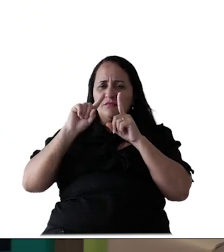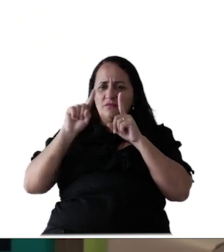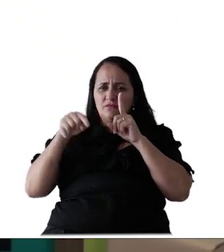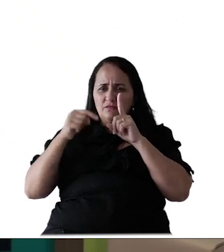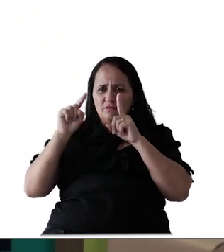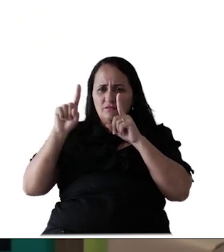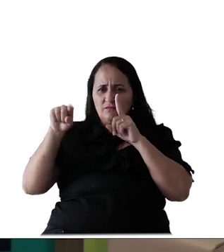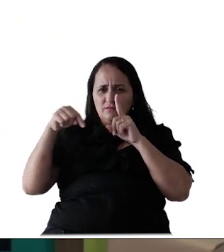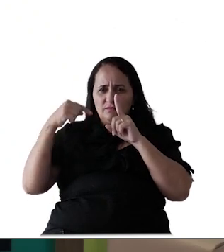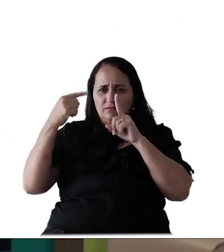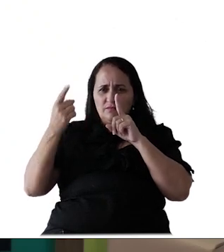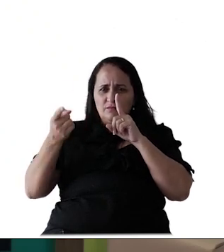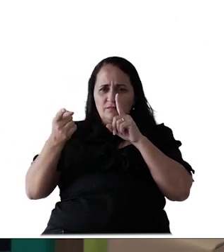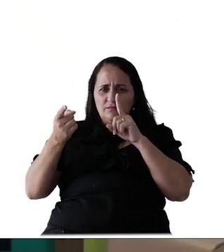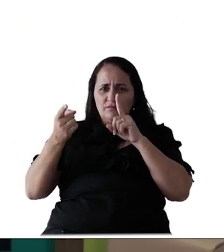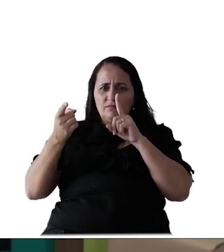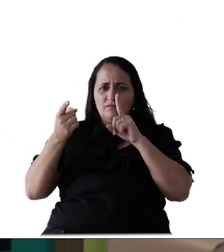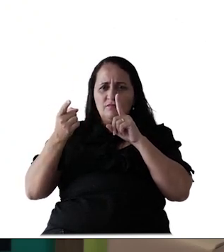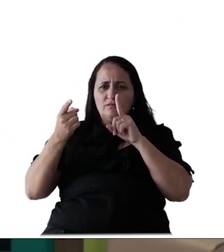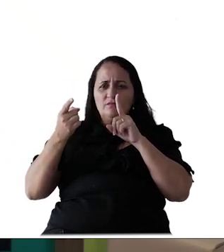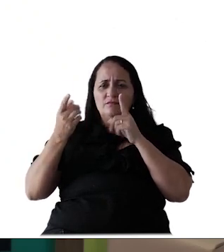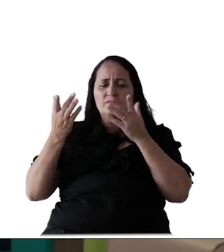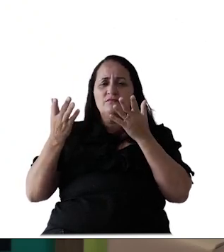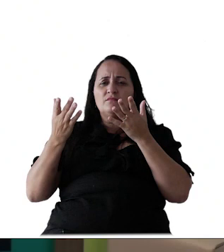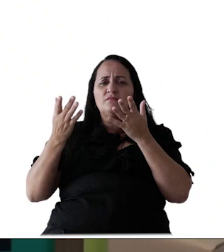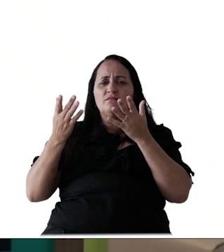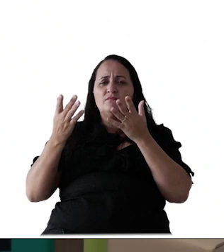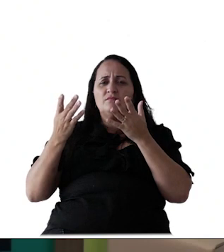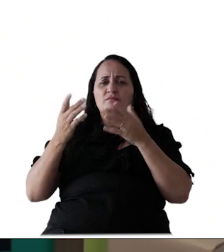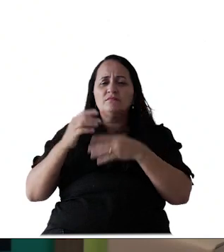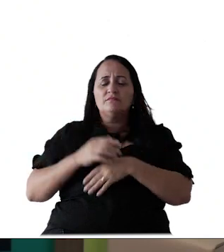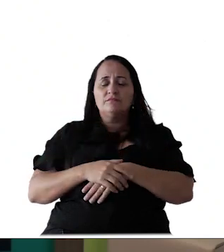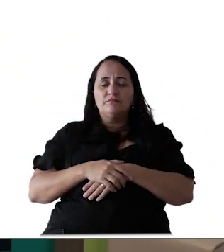ele escreveu o vocativo Garfield.